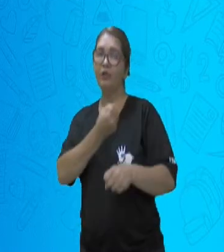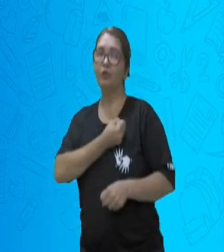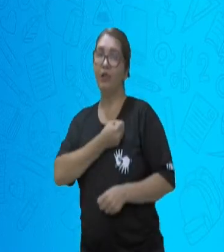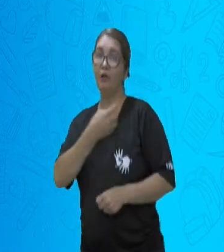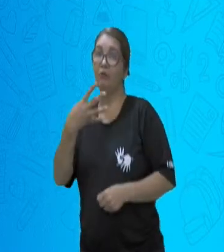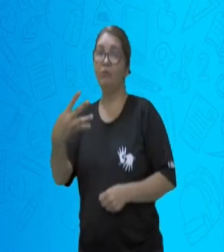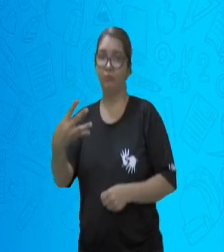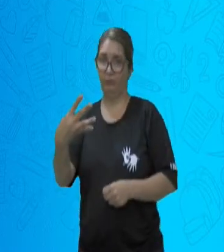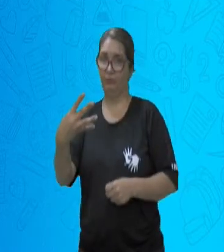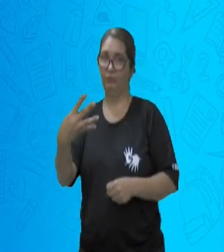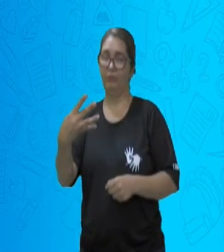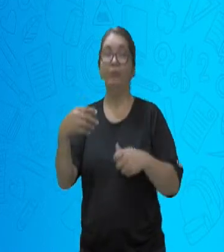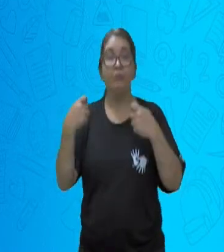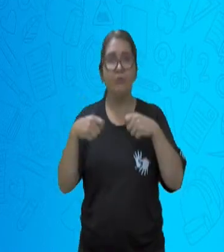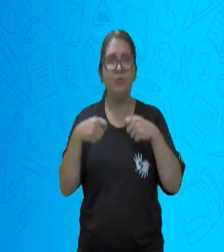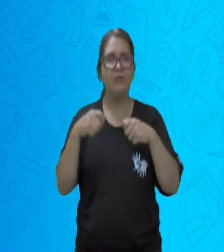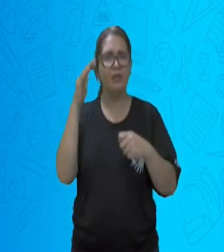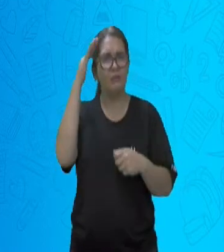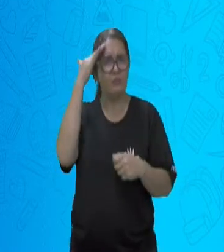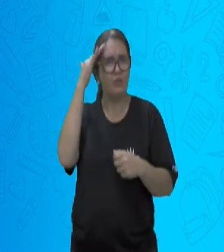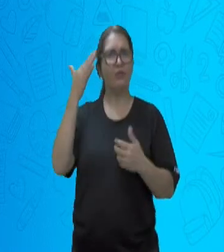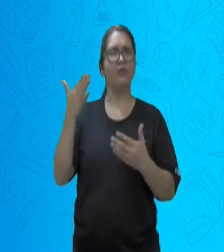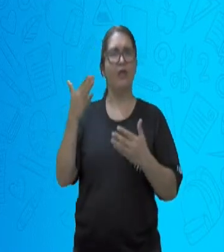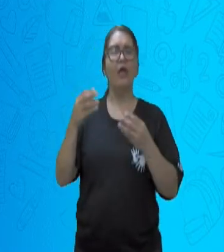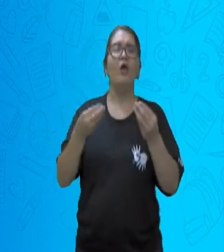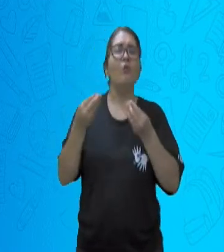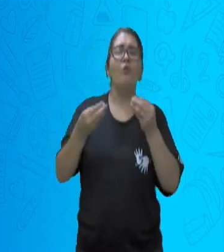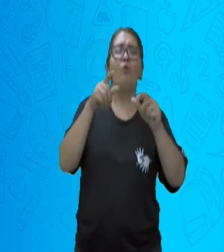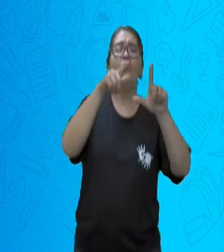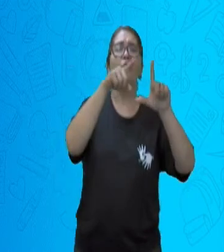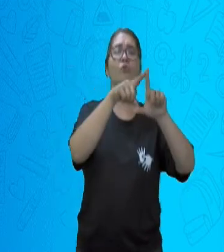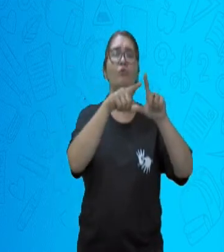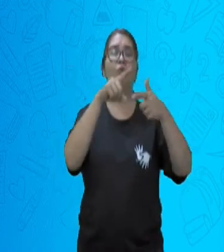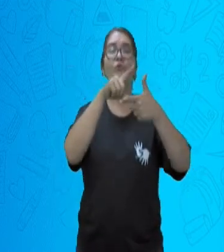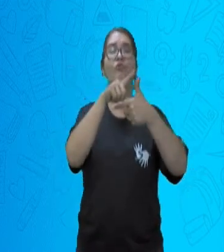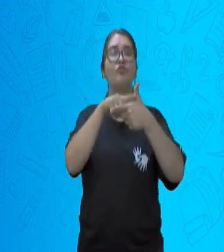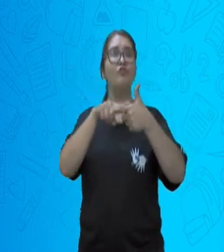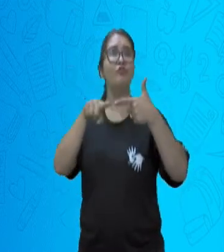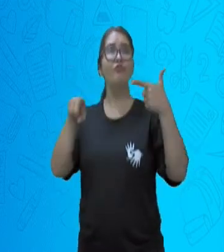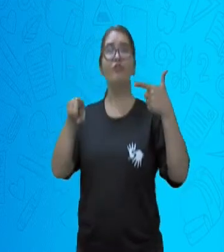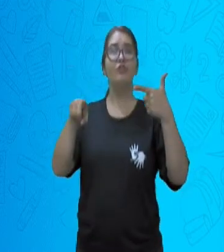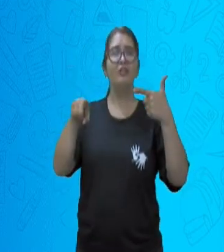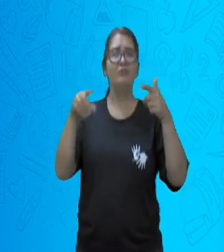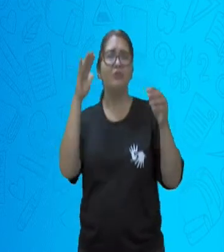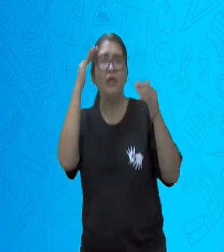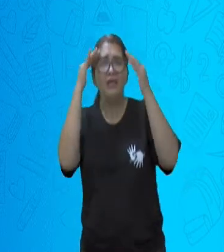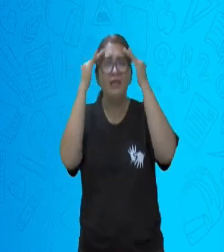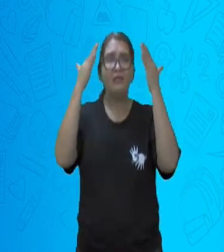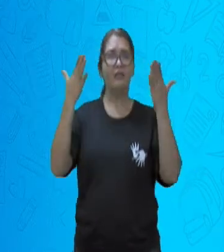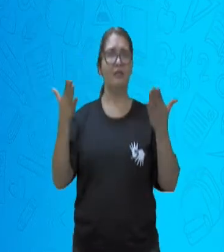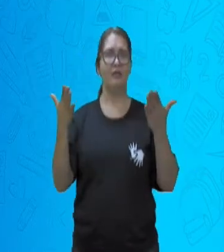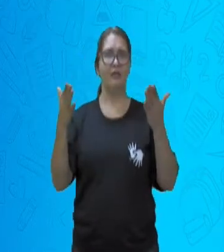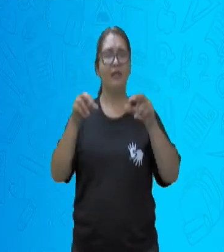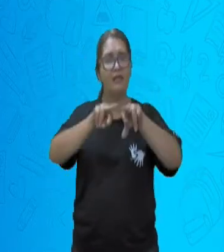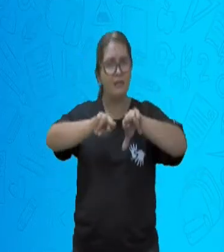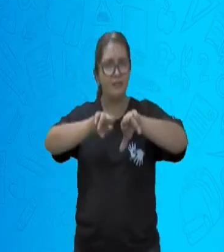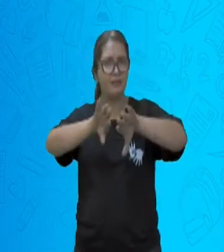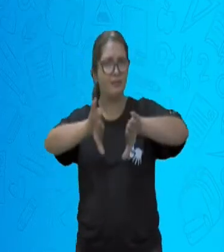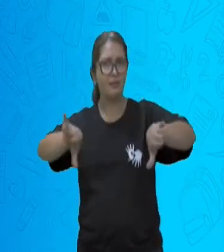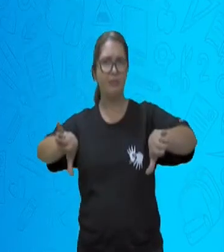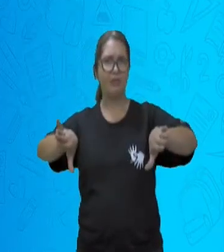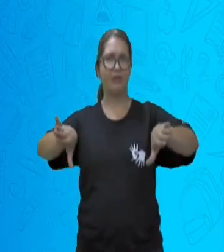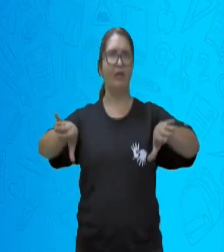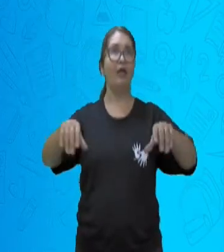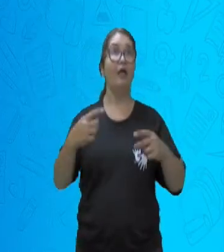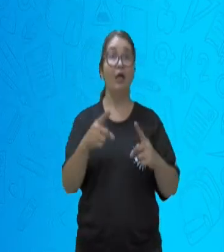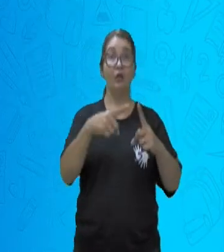precisa saber como que nós dividimos essa multiplicação, como que a gente consegue entender a multiplicação. Então,